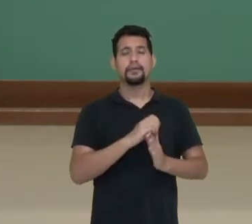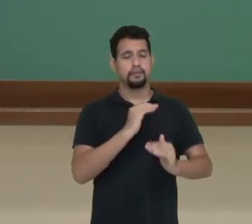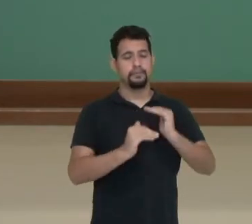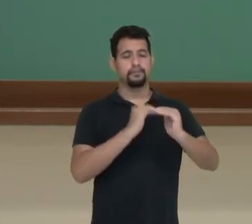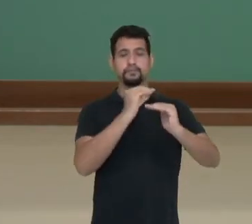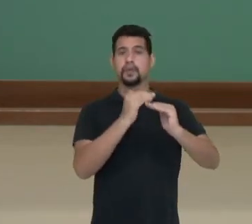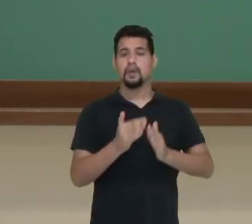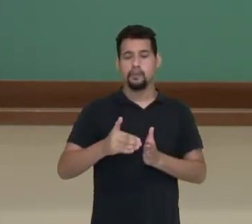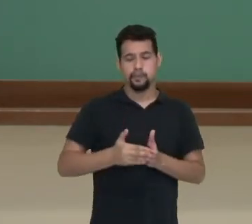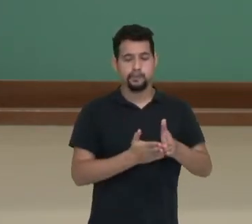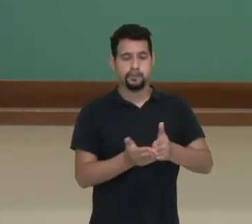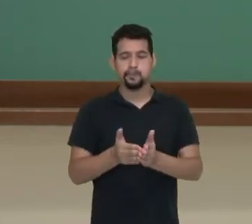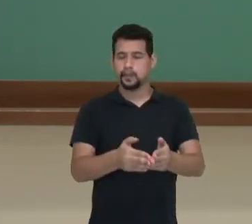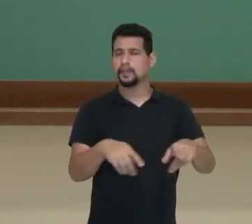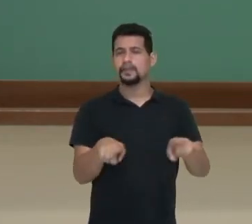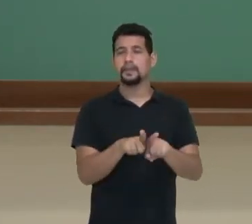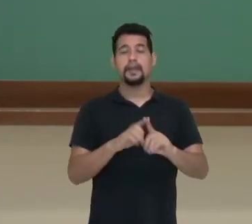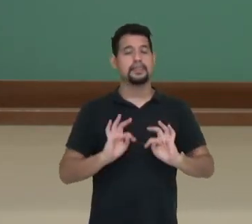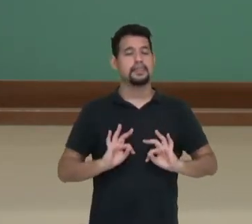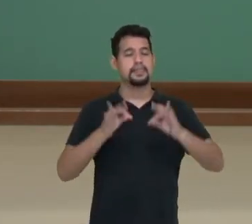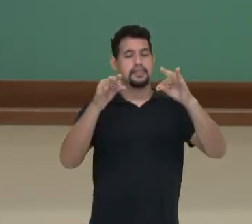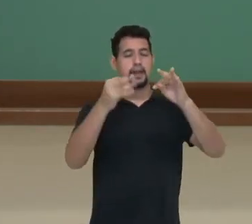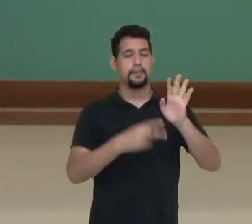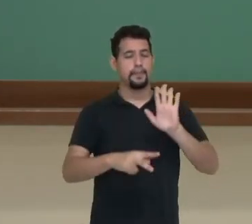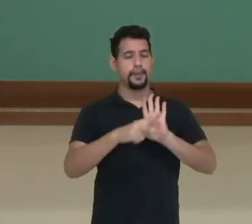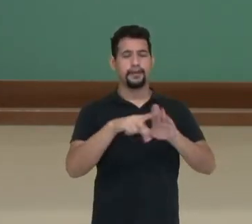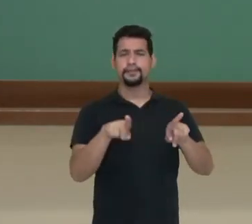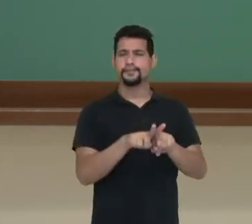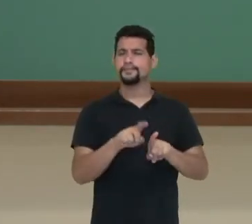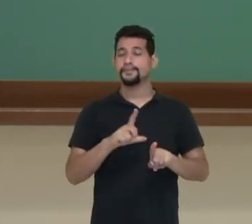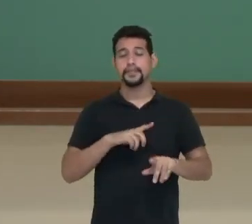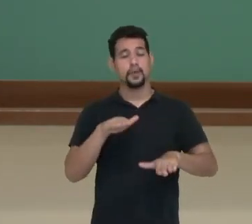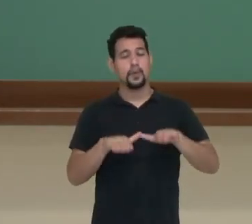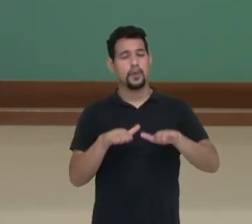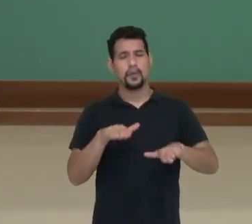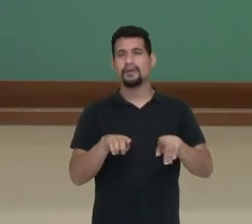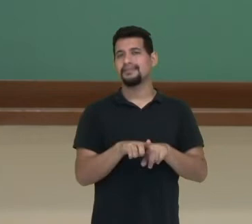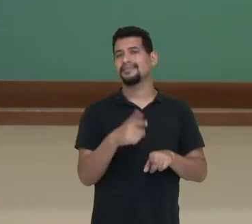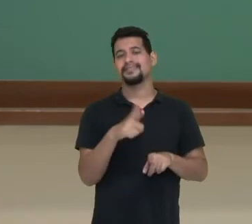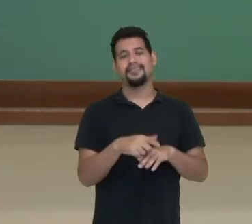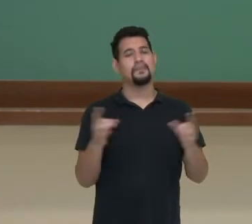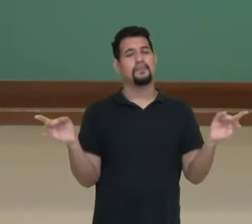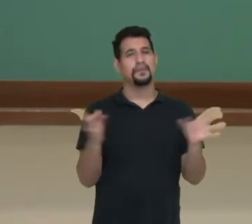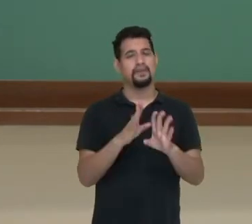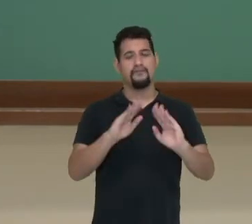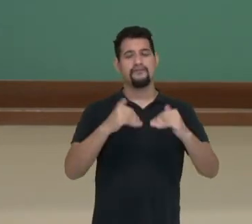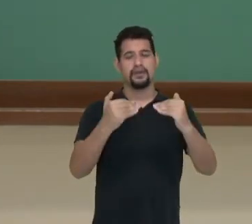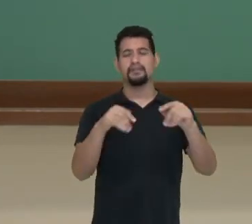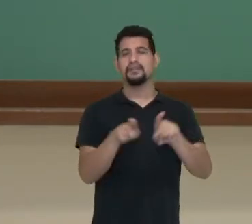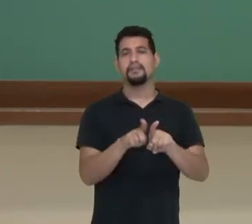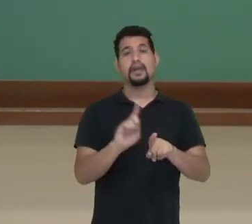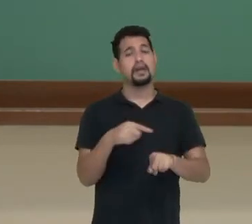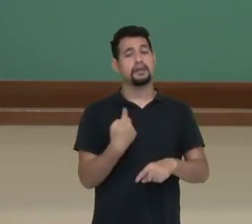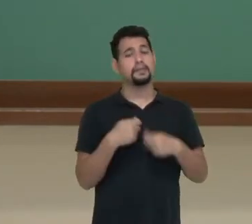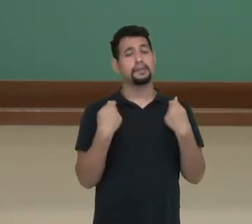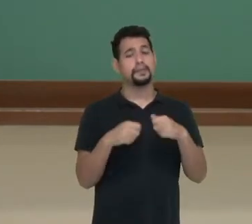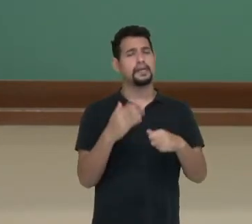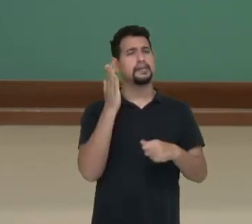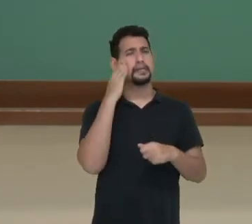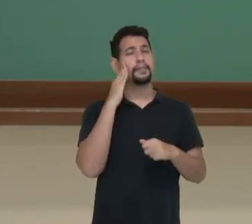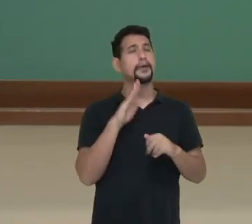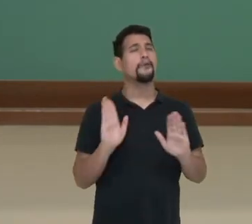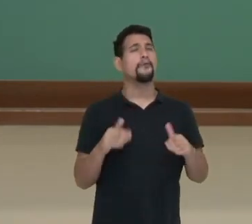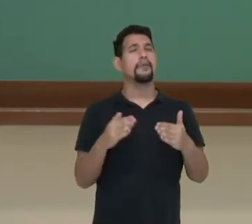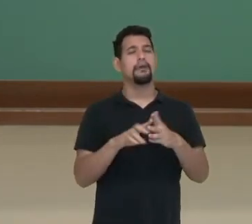próprios navios, mas também de uma tecnologia própria em que ela tenha controle, que não venha pronta de fora, sem a gente saber dar a